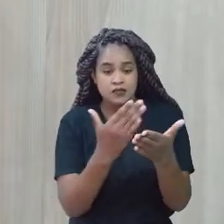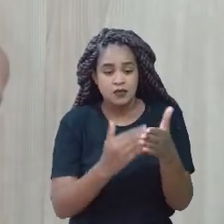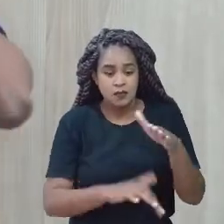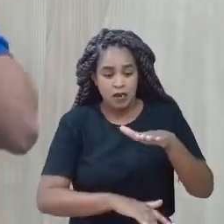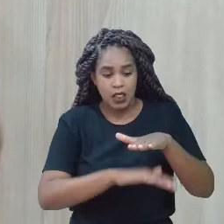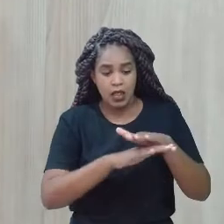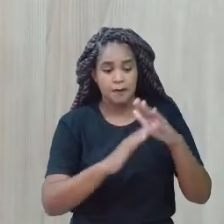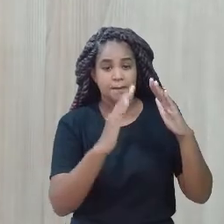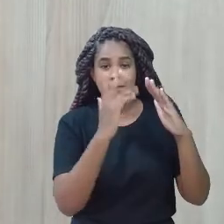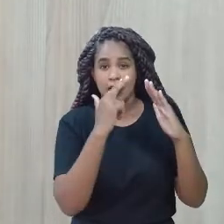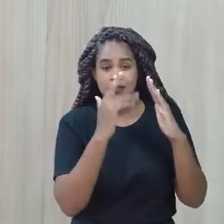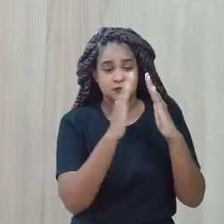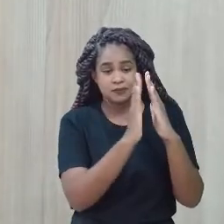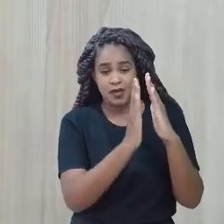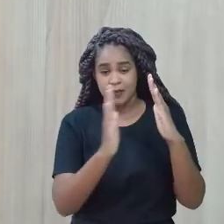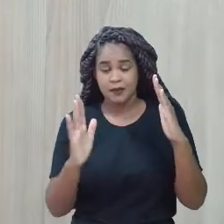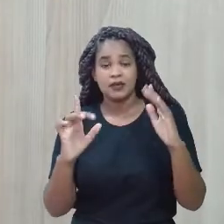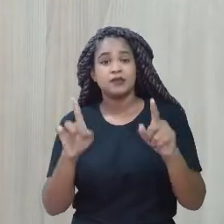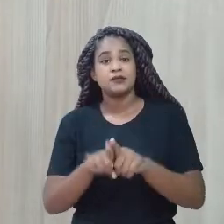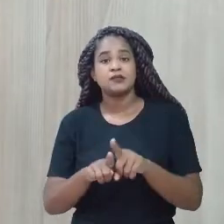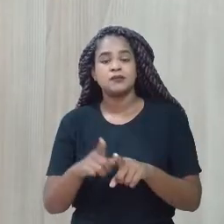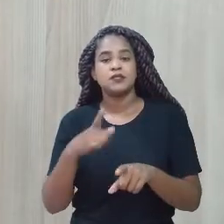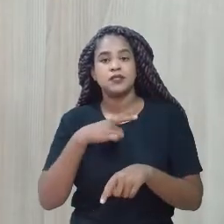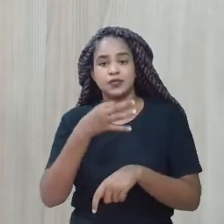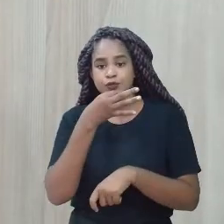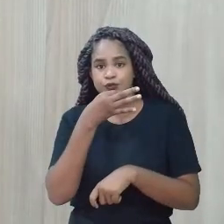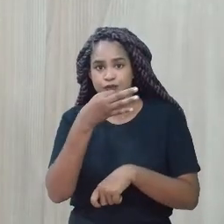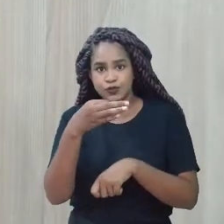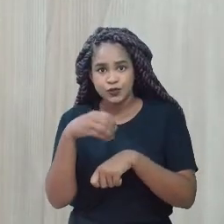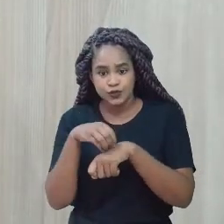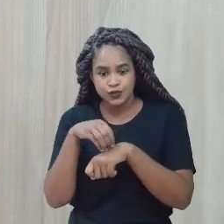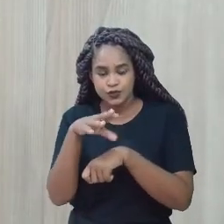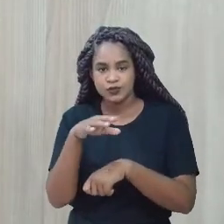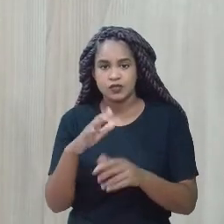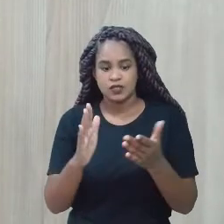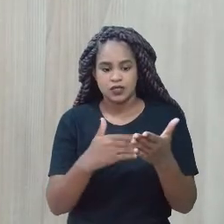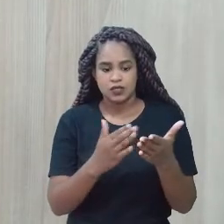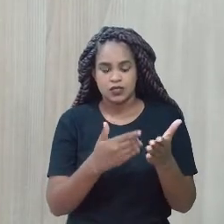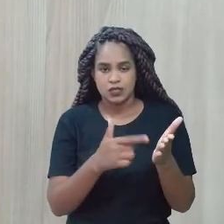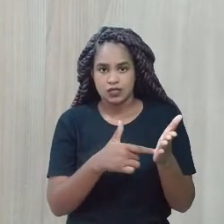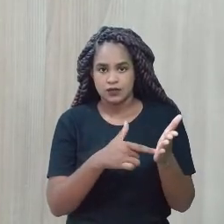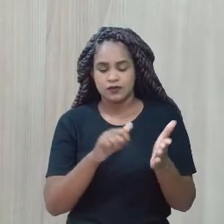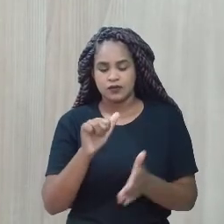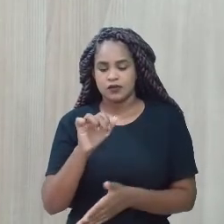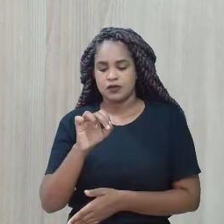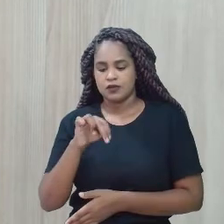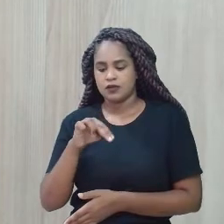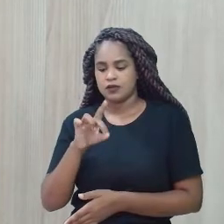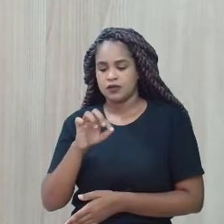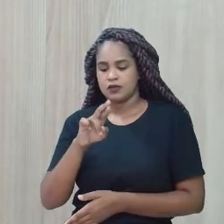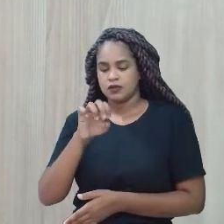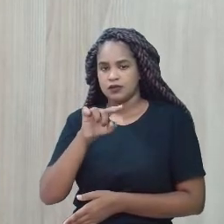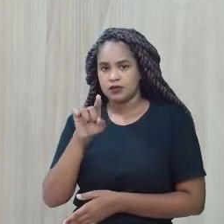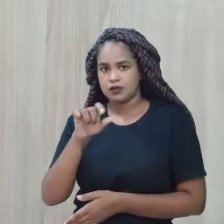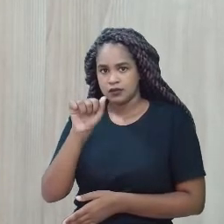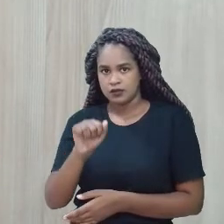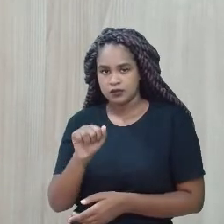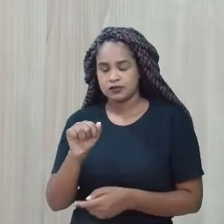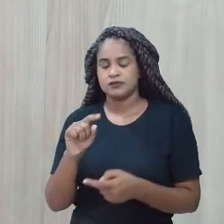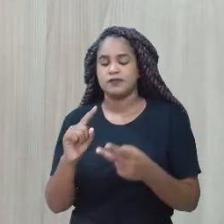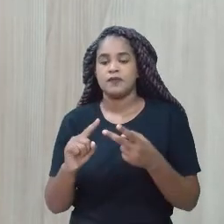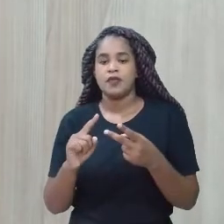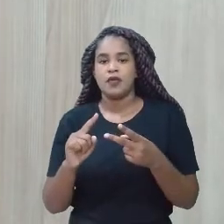isso, tivemos o quê? Indicações de livro. Andresa indicou, um dos livros que ela mais indica é A Fábrica de Sonhos da